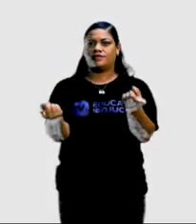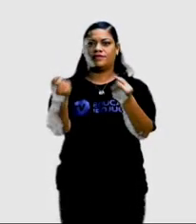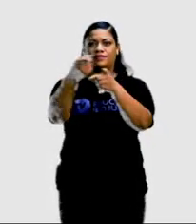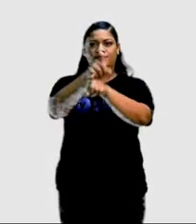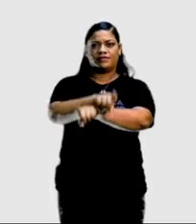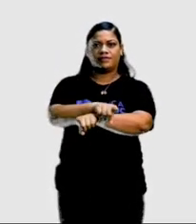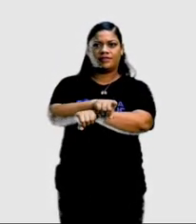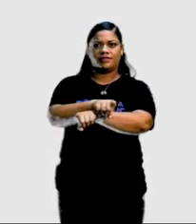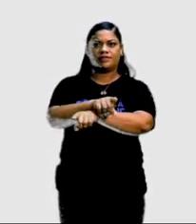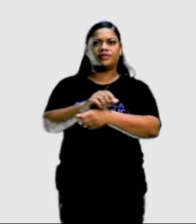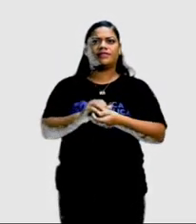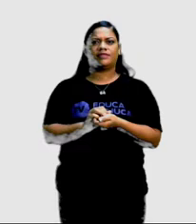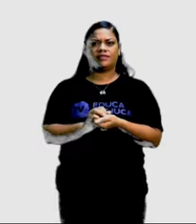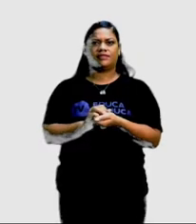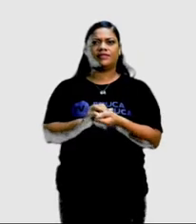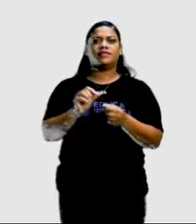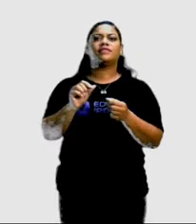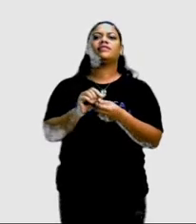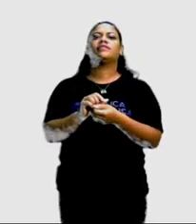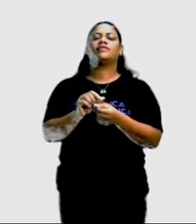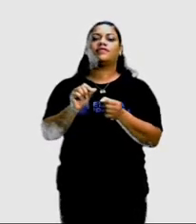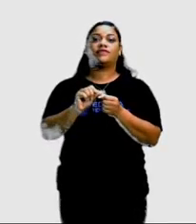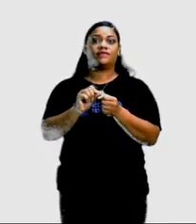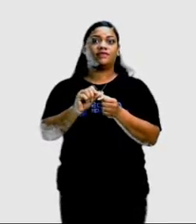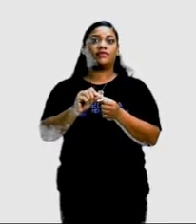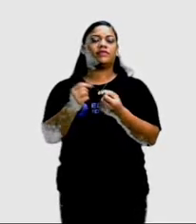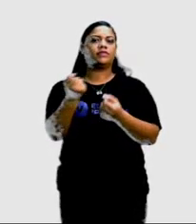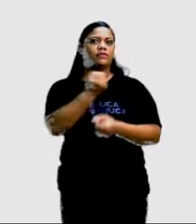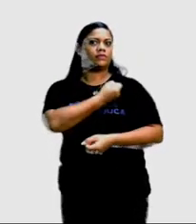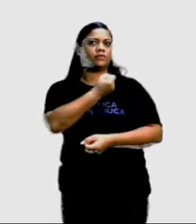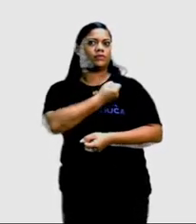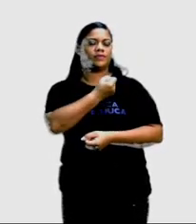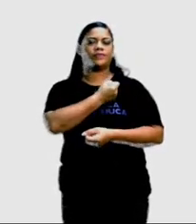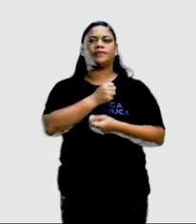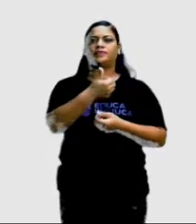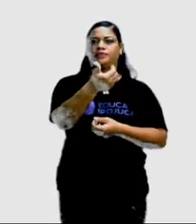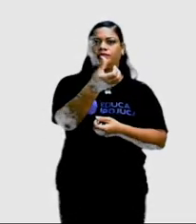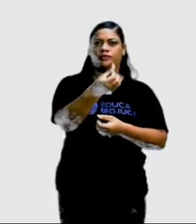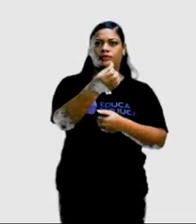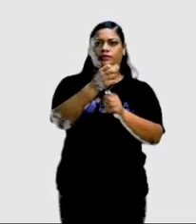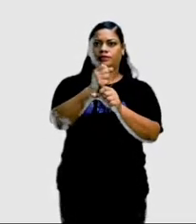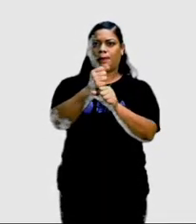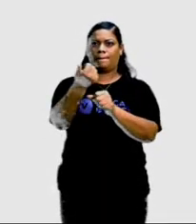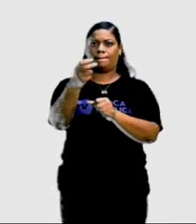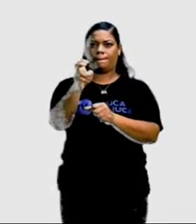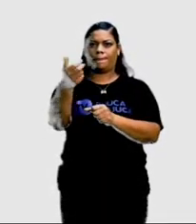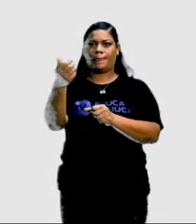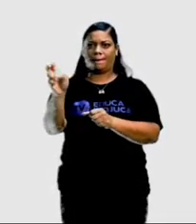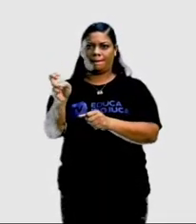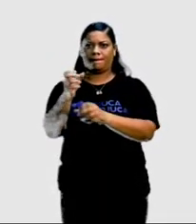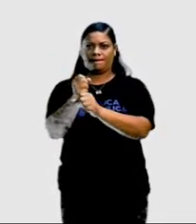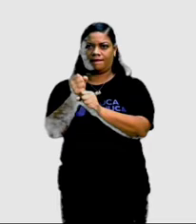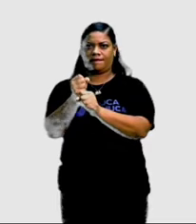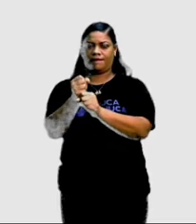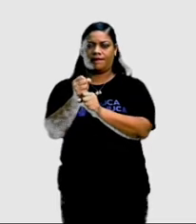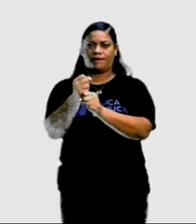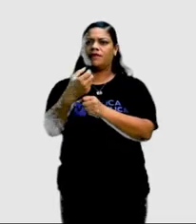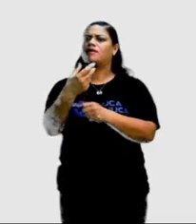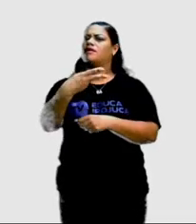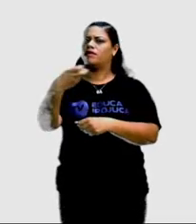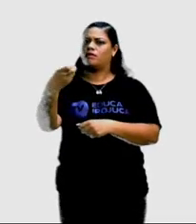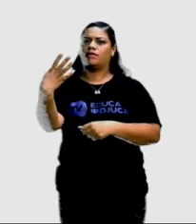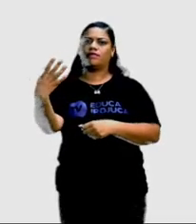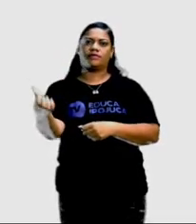inverso, vamos compor o valor. Por exemplo, 16 mais 15 e mais 15 vai dar